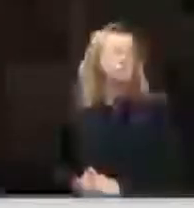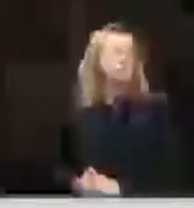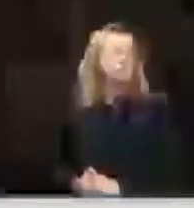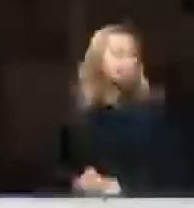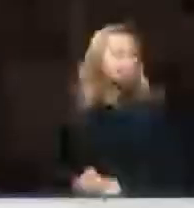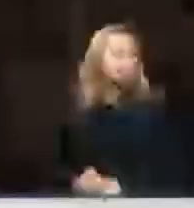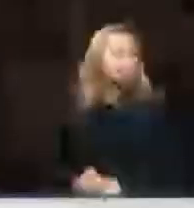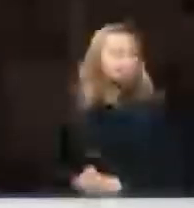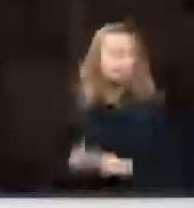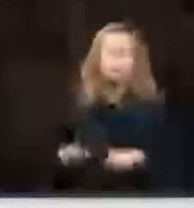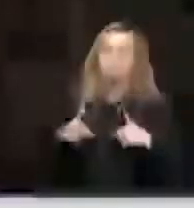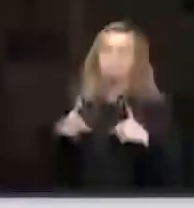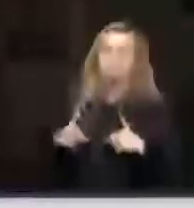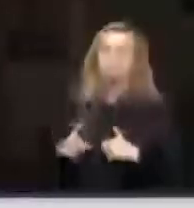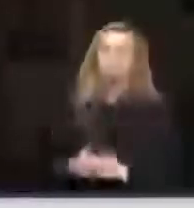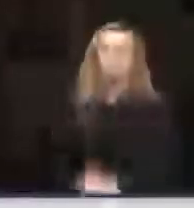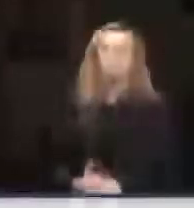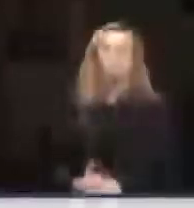ação movida,